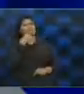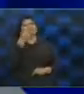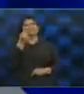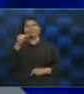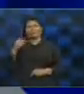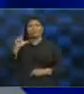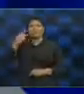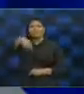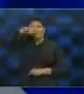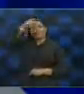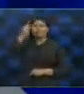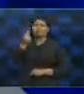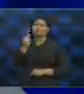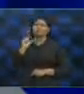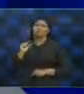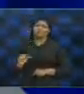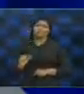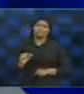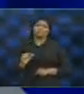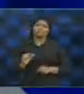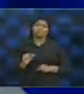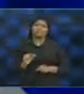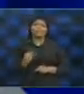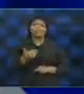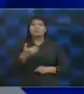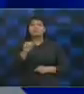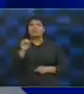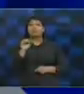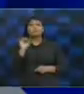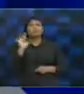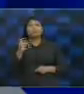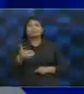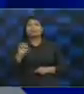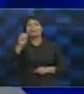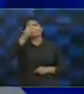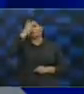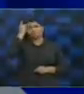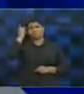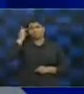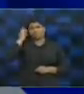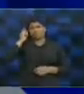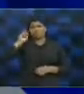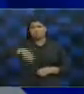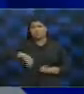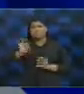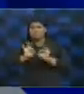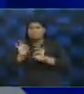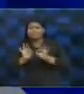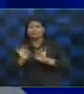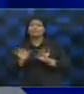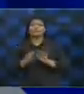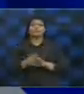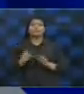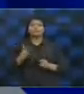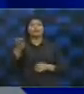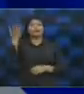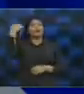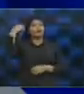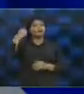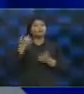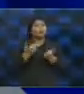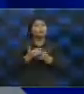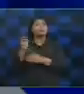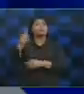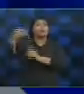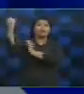pobres, sim. Só 10 pessoas tiveram reajuste do IPTU, isso é obra do amazonino ainda, eu herdei isso, estou cumprindo